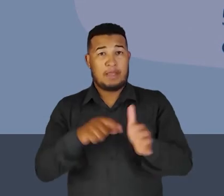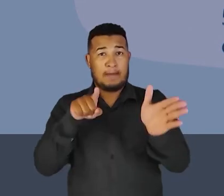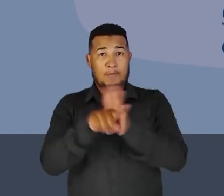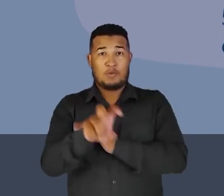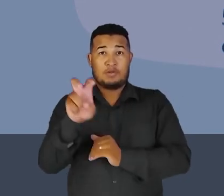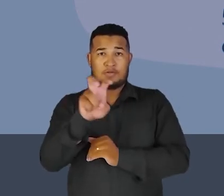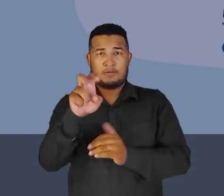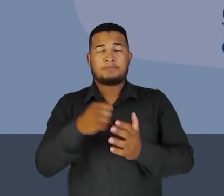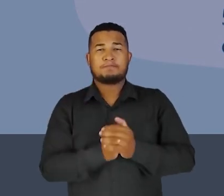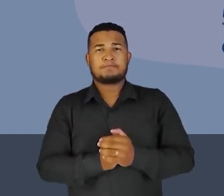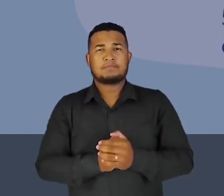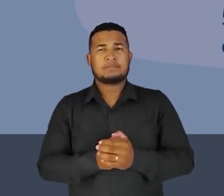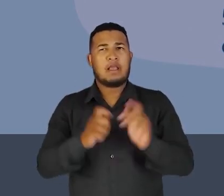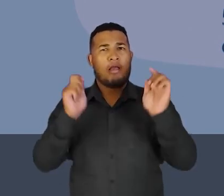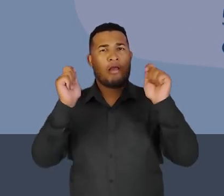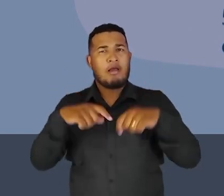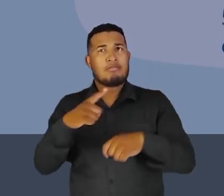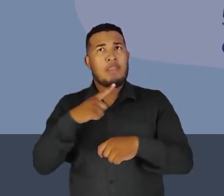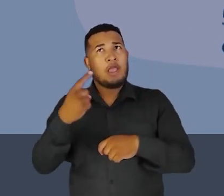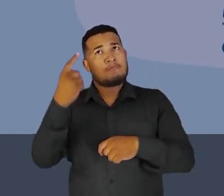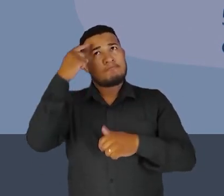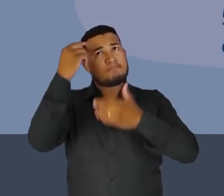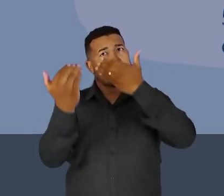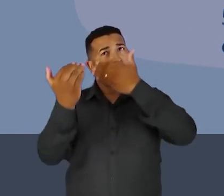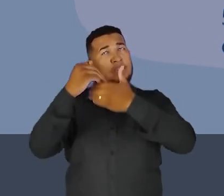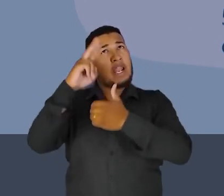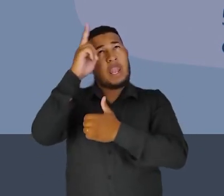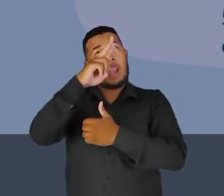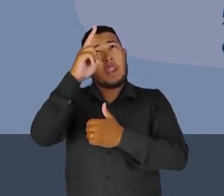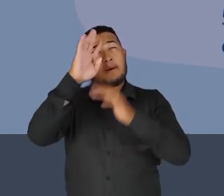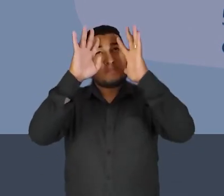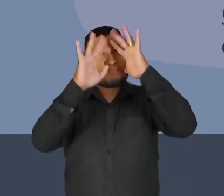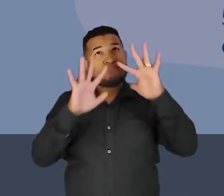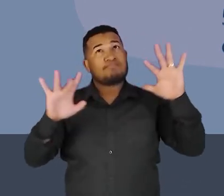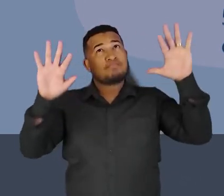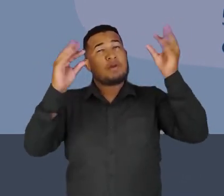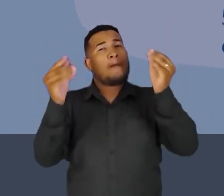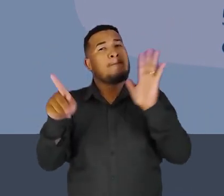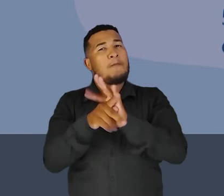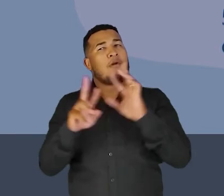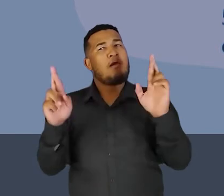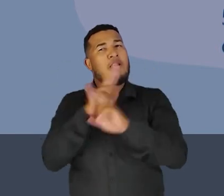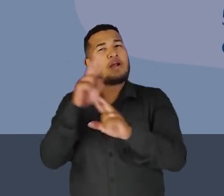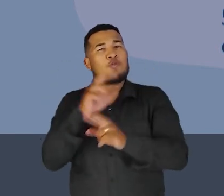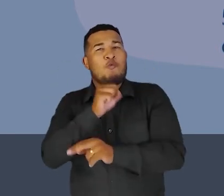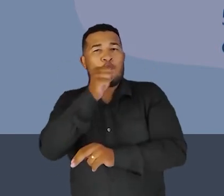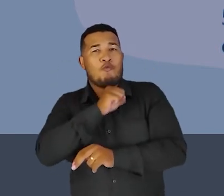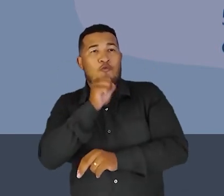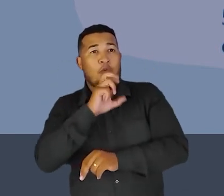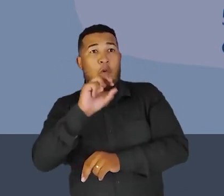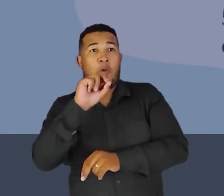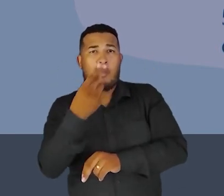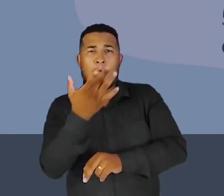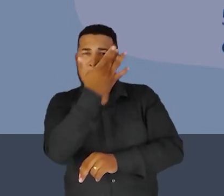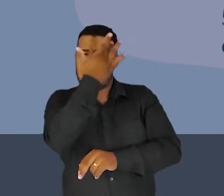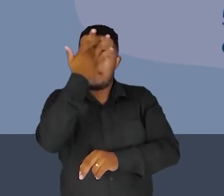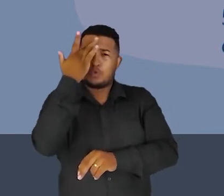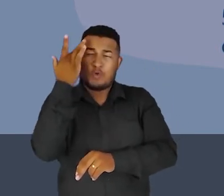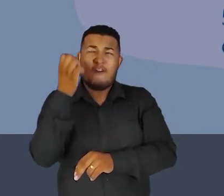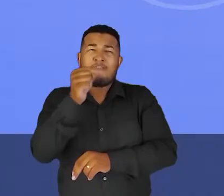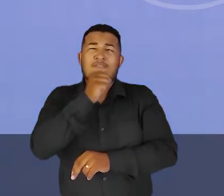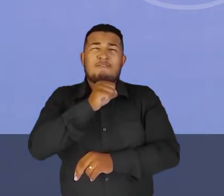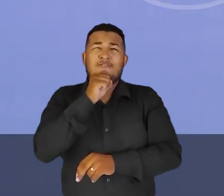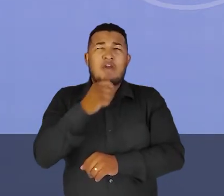você tem alguma lembrança da sua relação com seus avós ou outra pessoa mais velha de quando